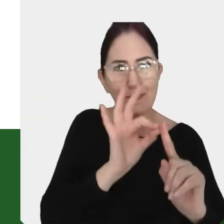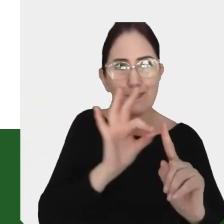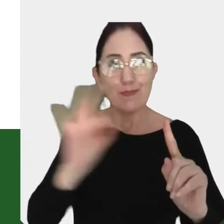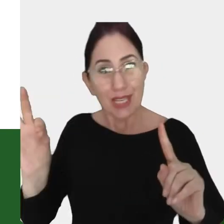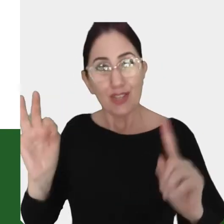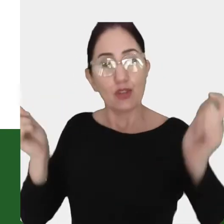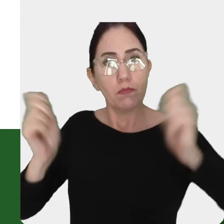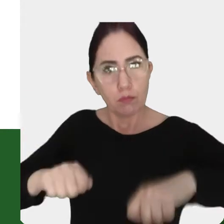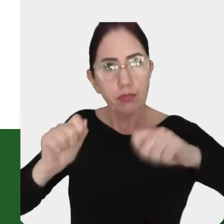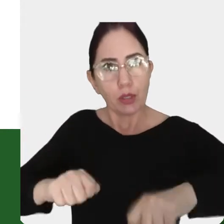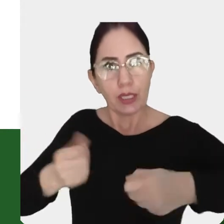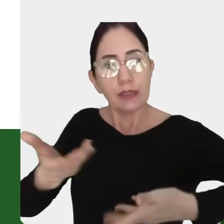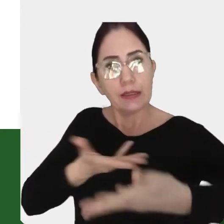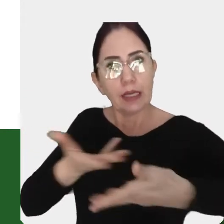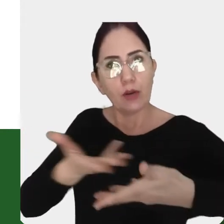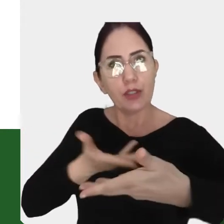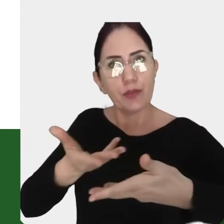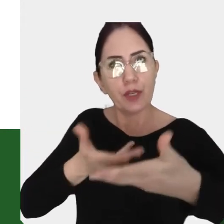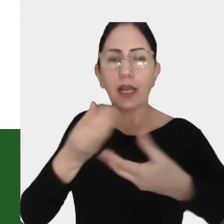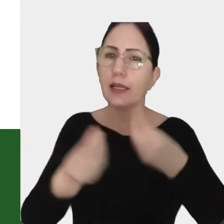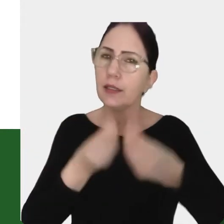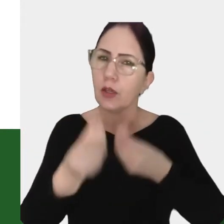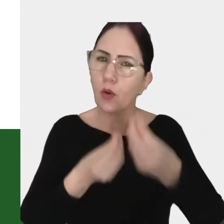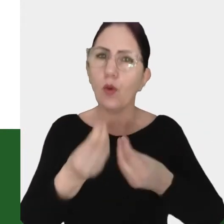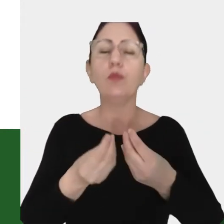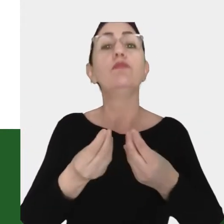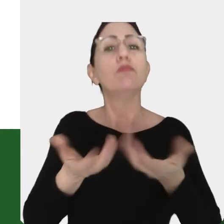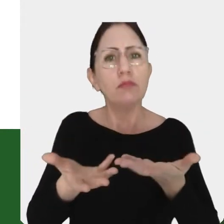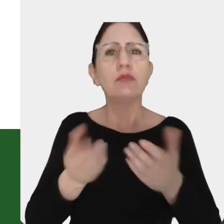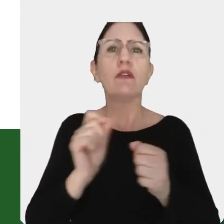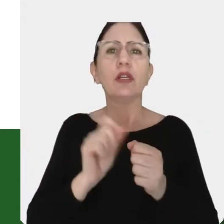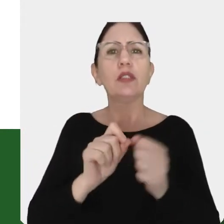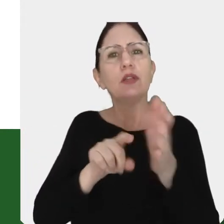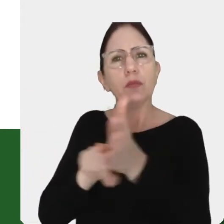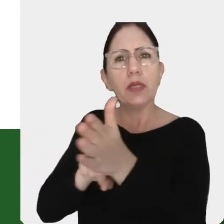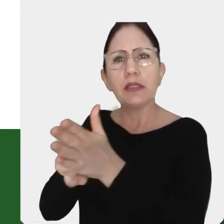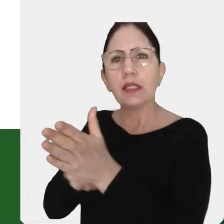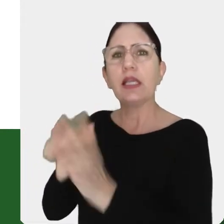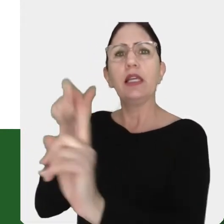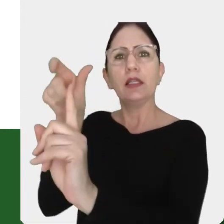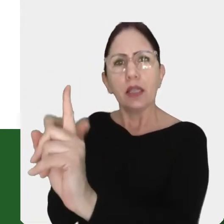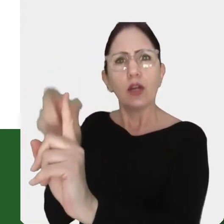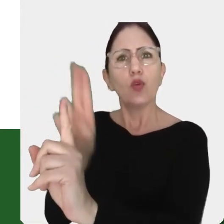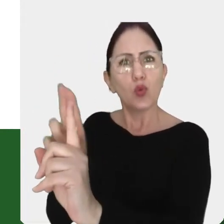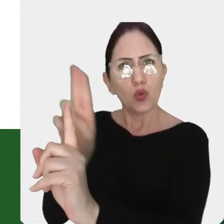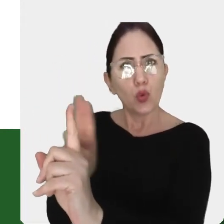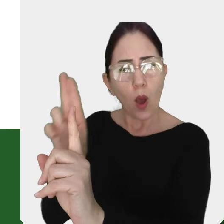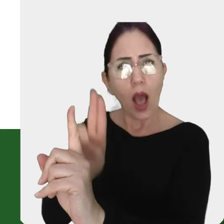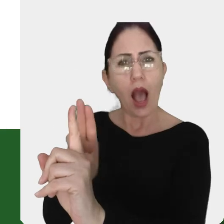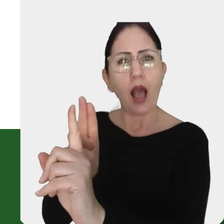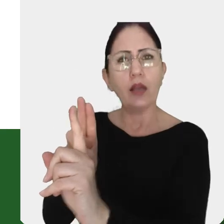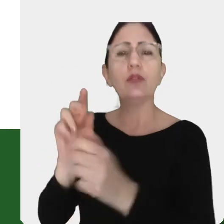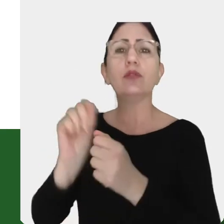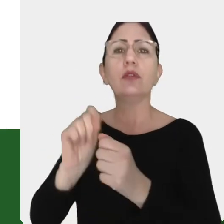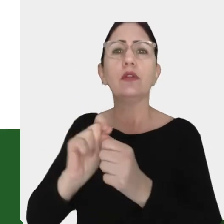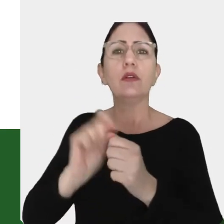Então, como que a gente pode medir o potencial da interatividade? A gente pode fazer pesquisas, né, com o